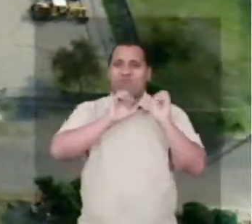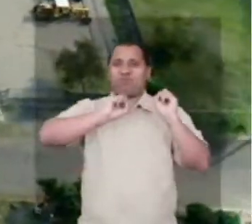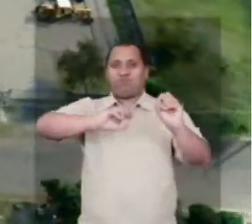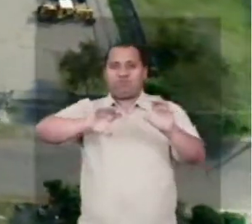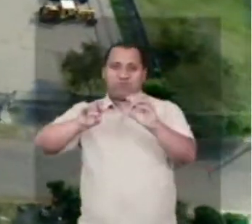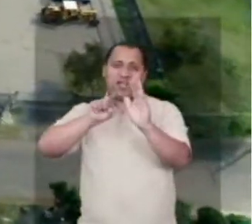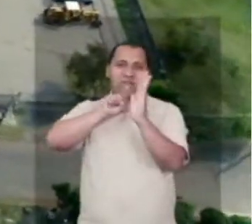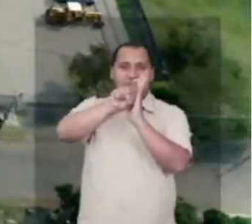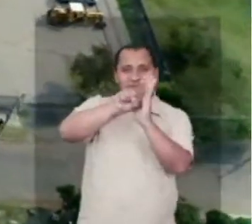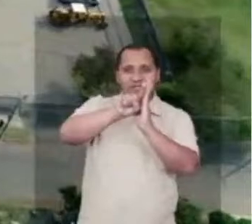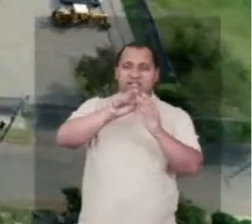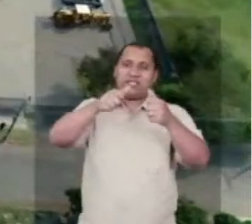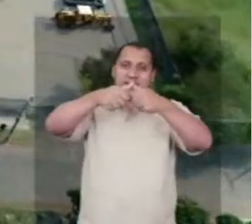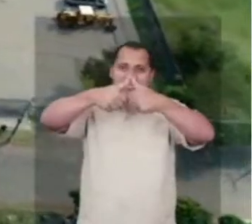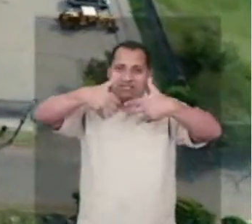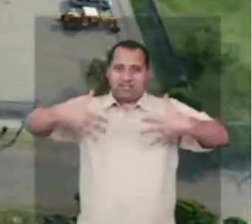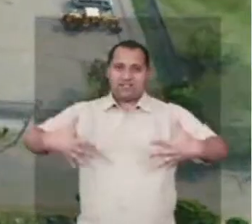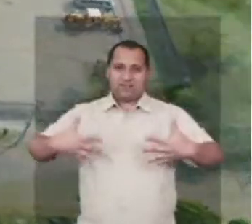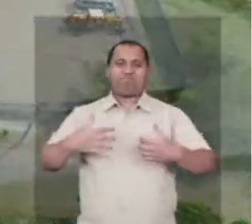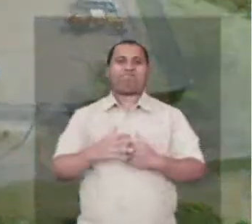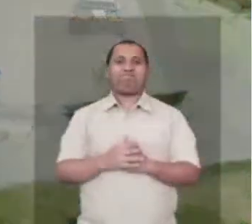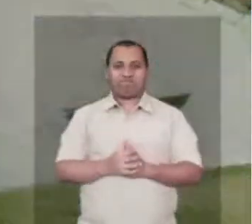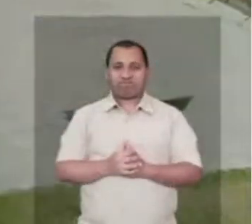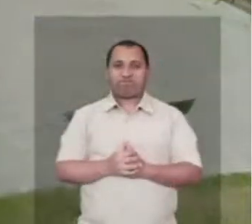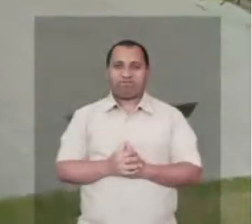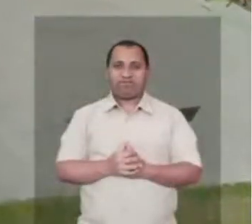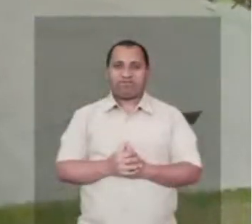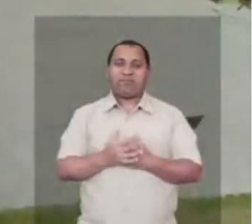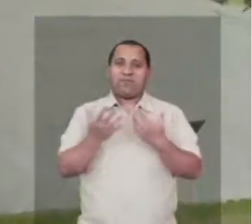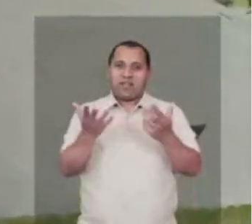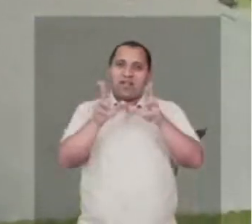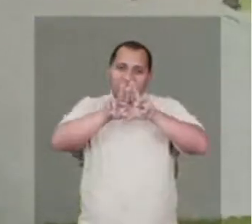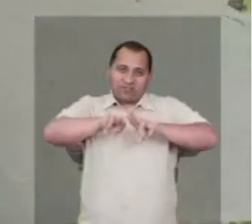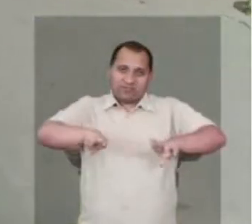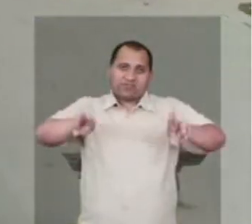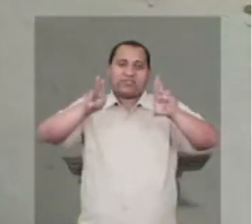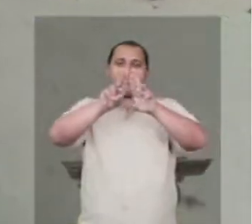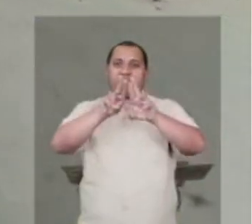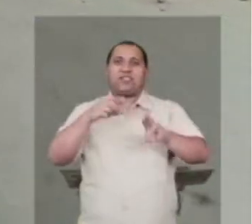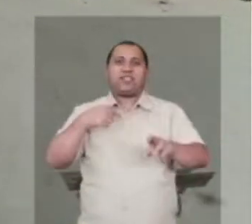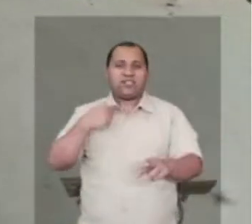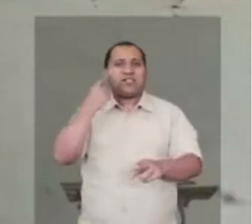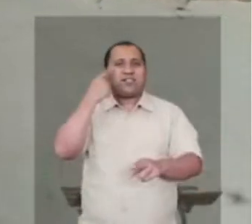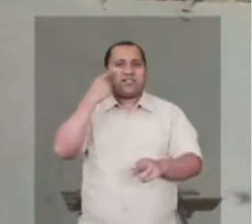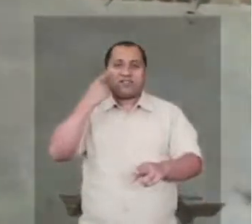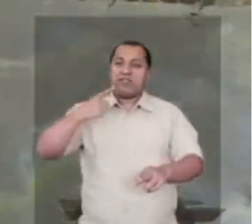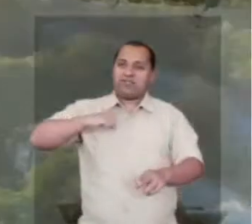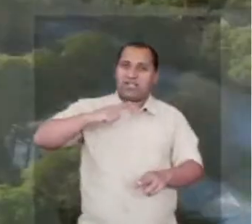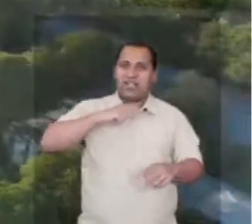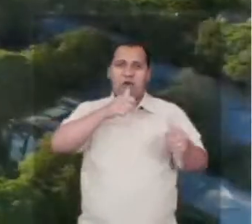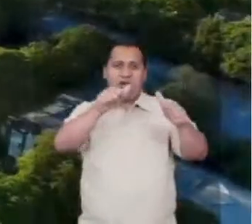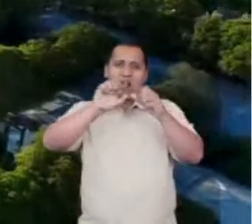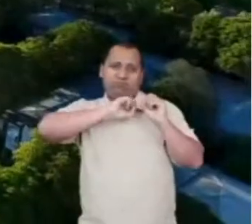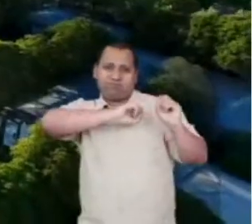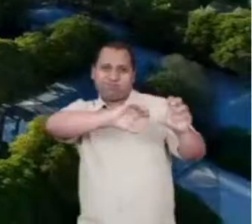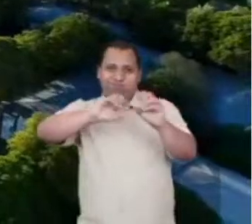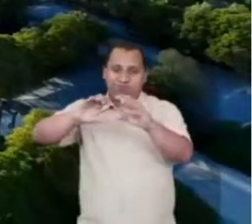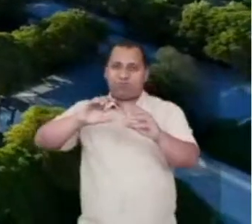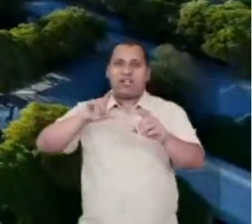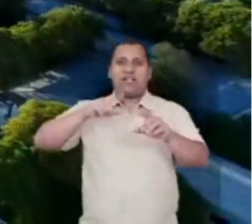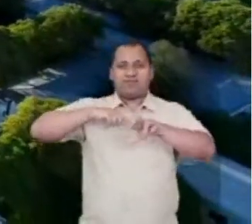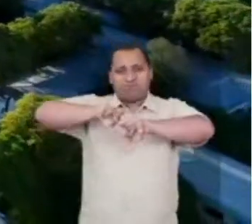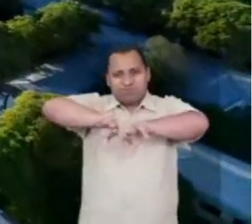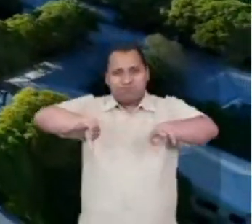integrados no ensino, na pesquisa e na extensão. Uma universidade que se destaca por sua qualidade de